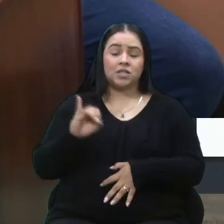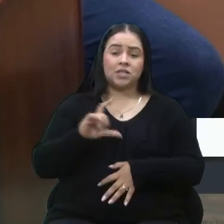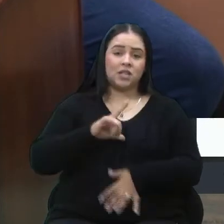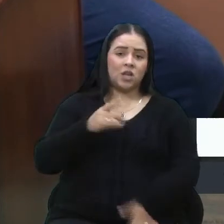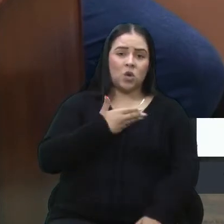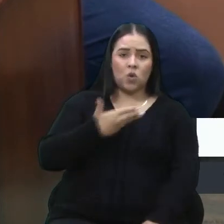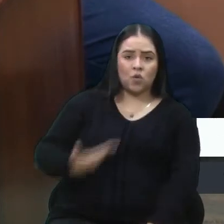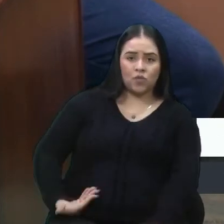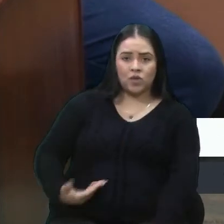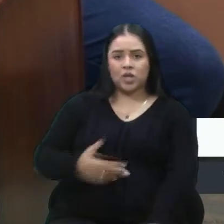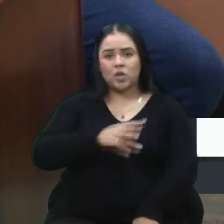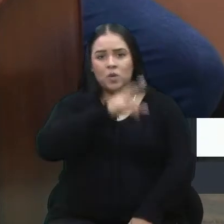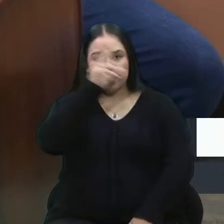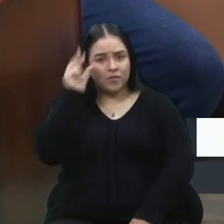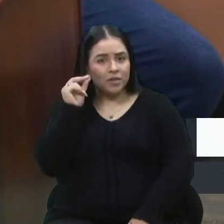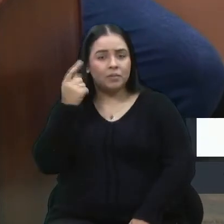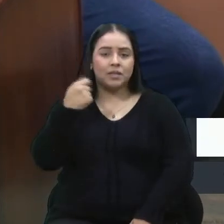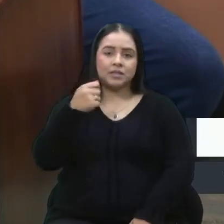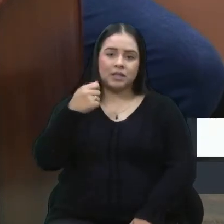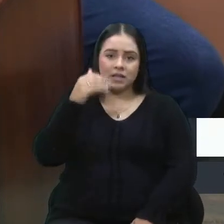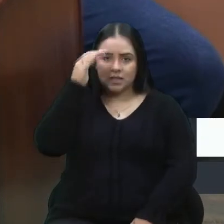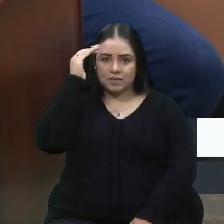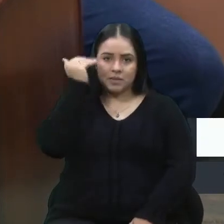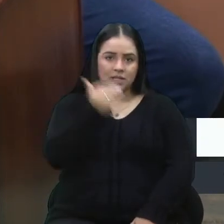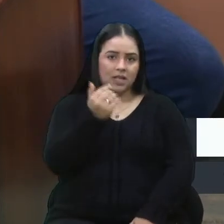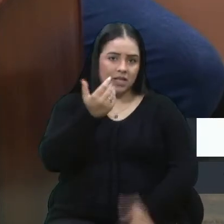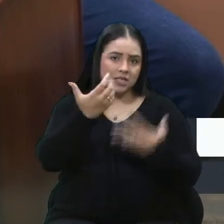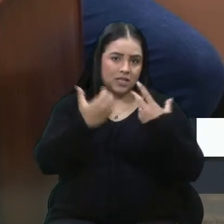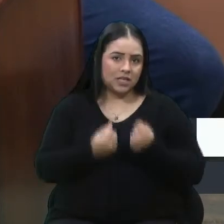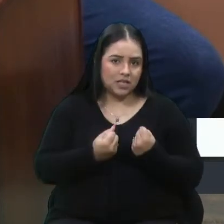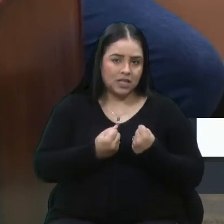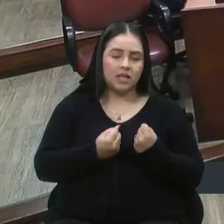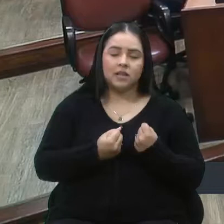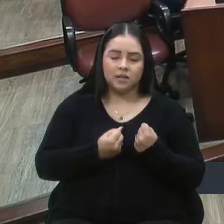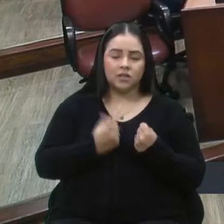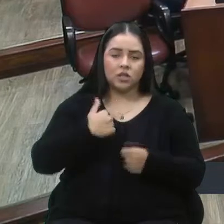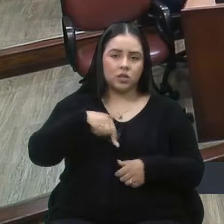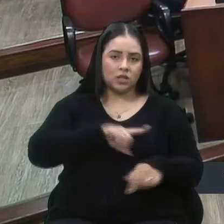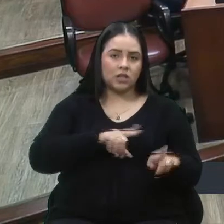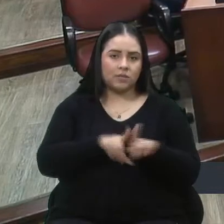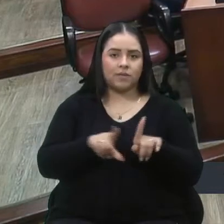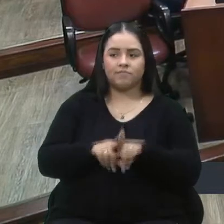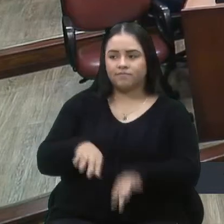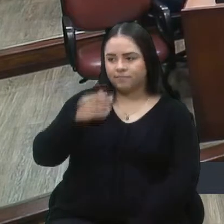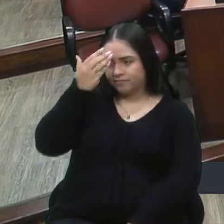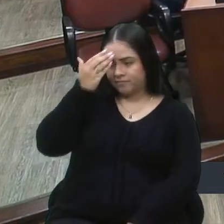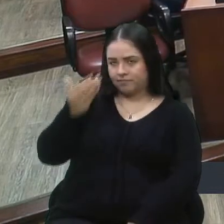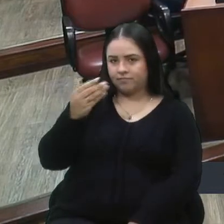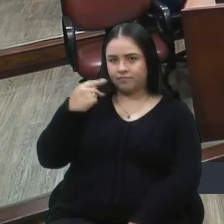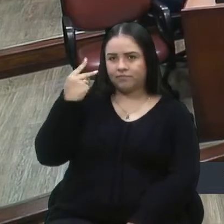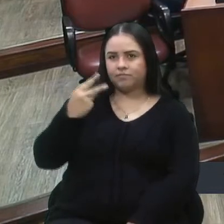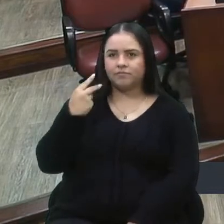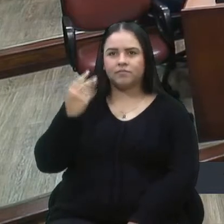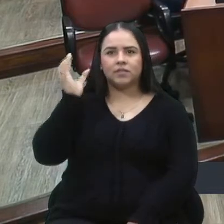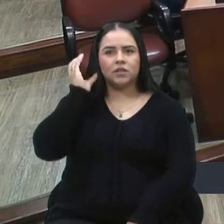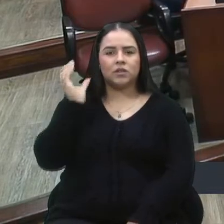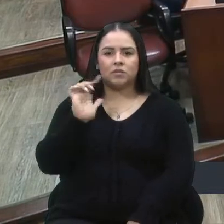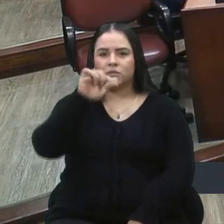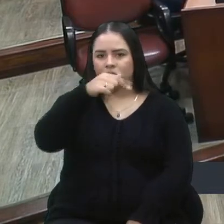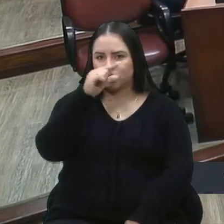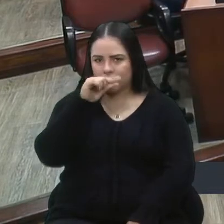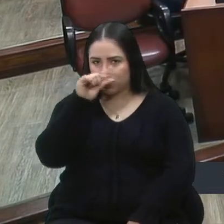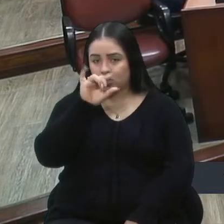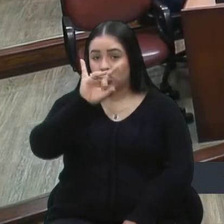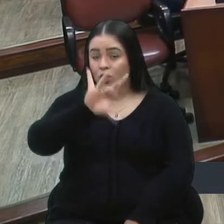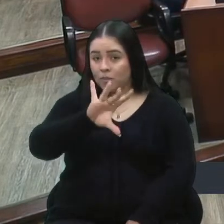com o governador tem que acatar como todos nós era isso meu muito obrigado obrigado a vereador adoro já lhe passo a parte Vereador para gente não